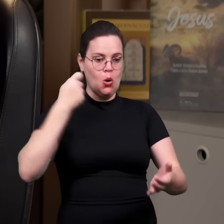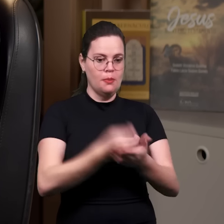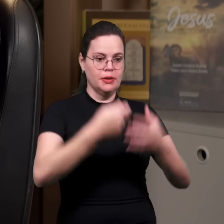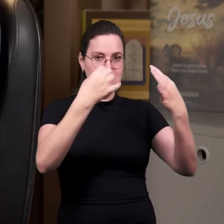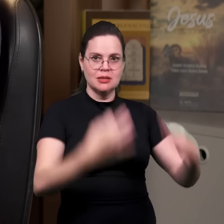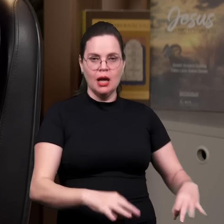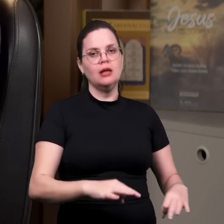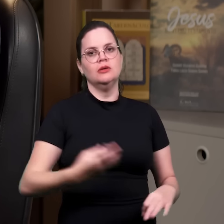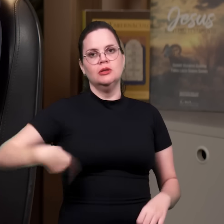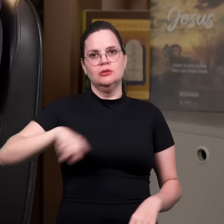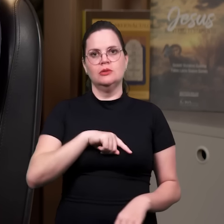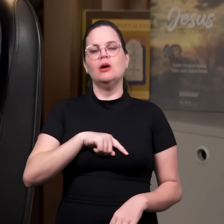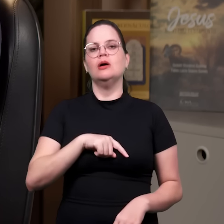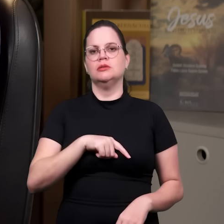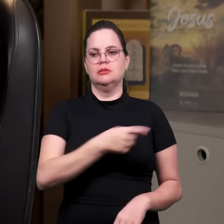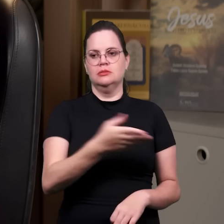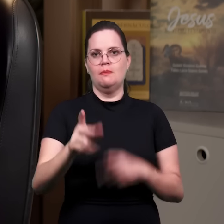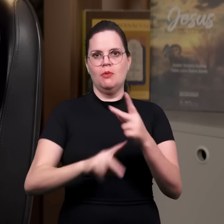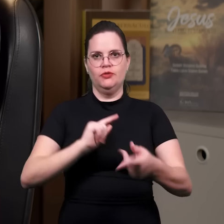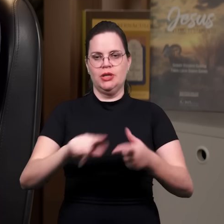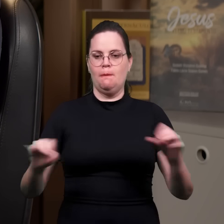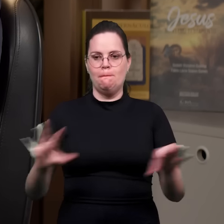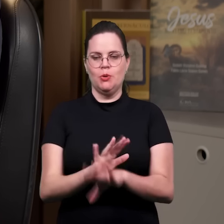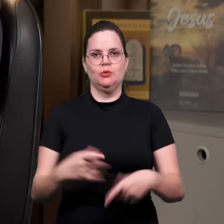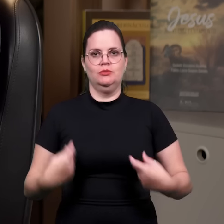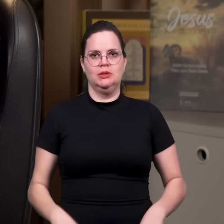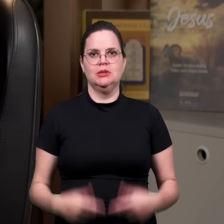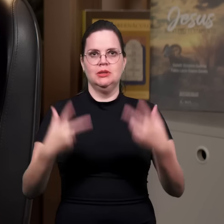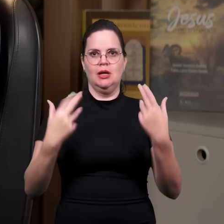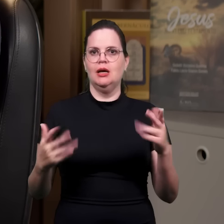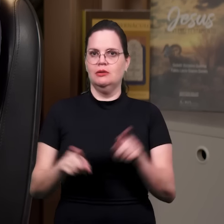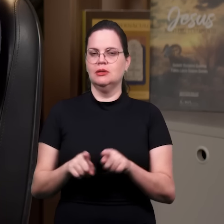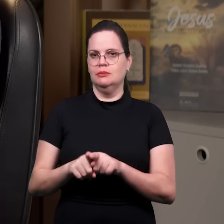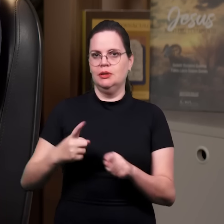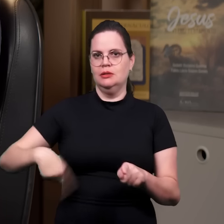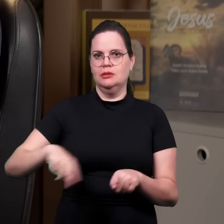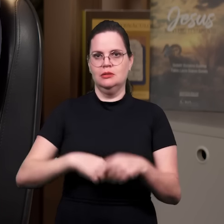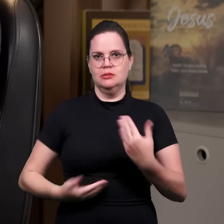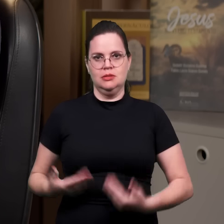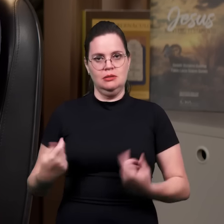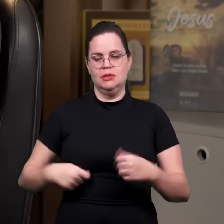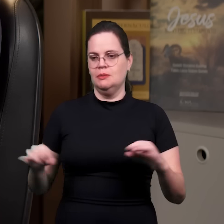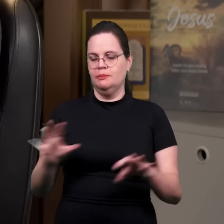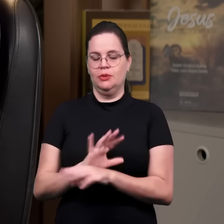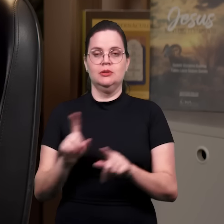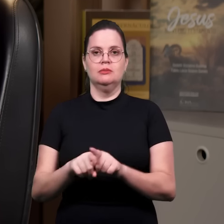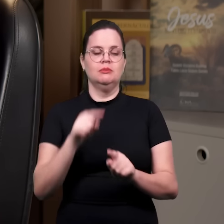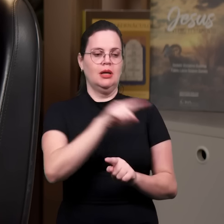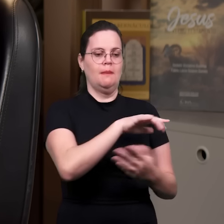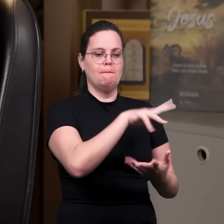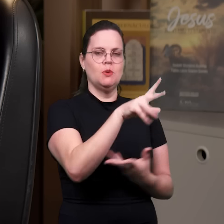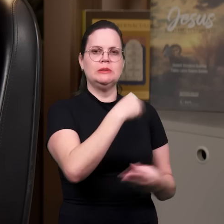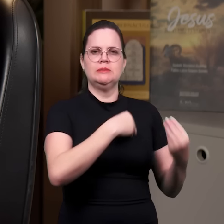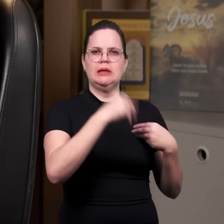estar pronta. Então, nesse momento de trevas espessas que o mundo está vivendo, a igreja precisa estar pronta, porque